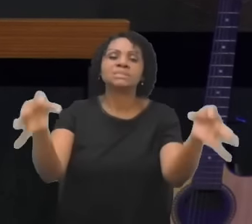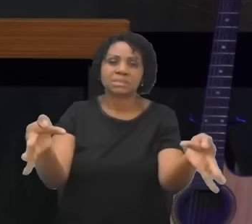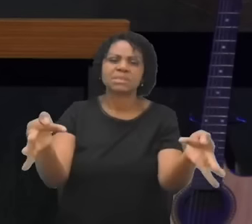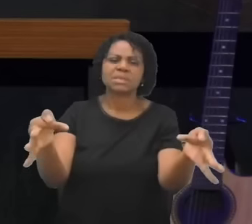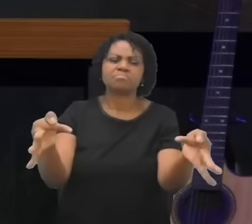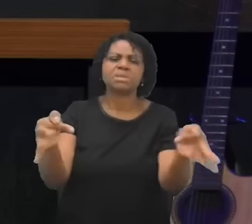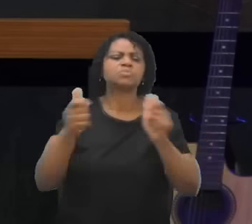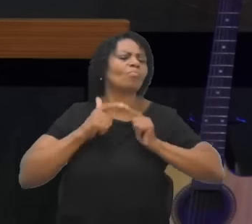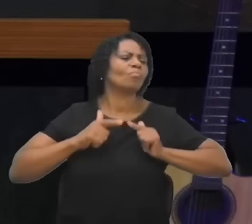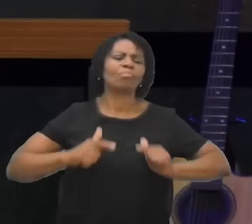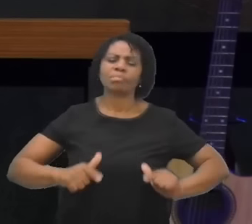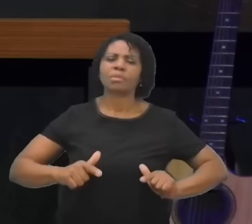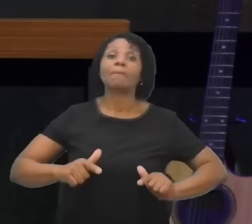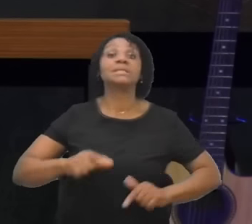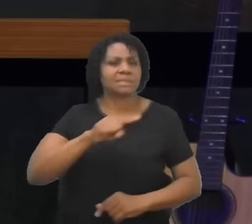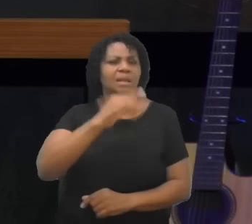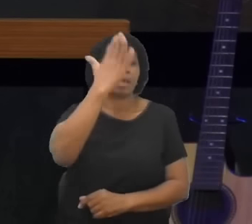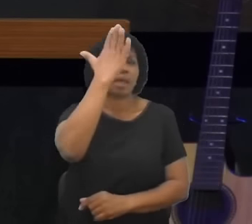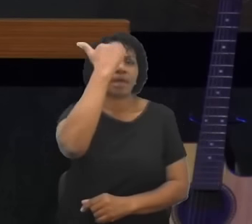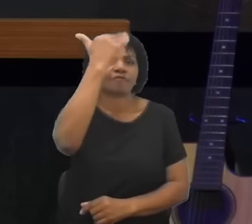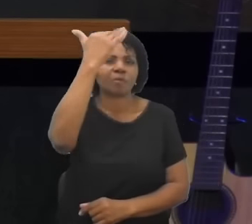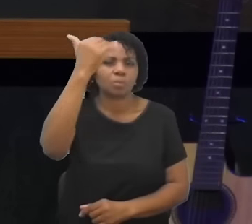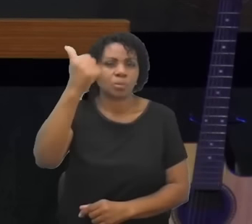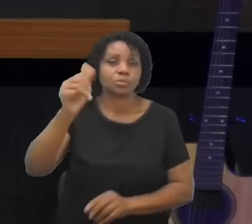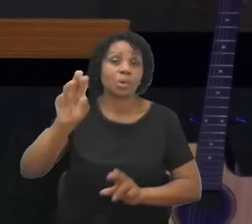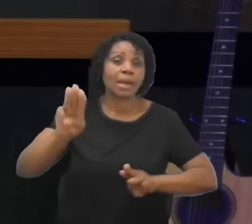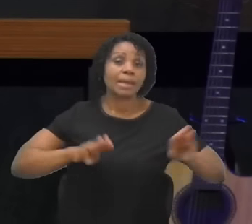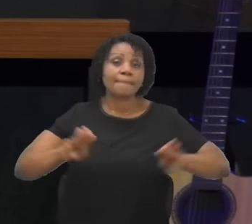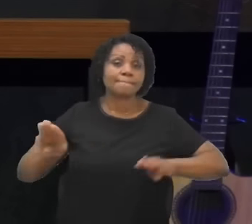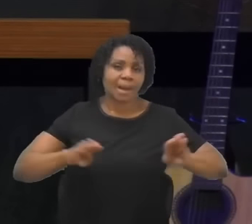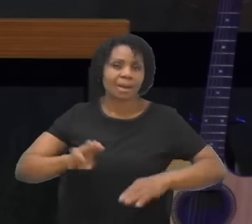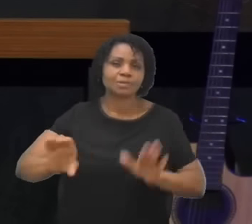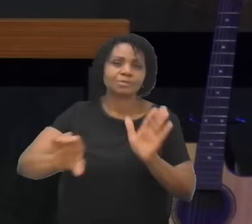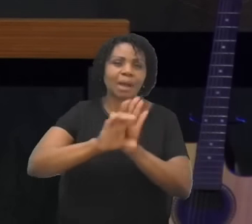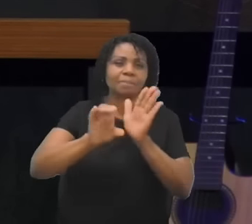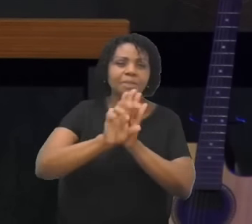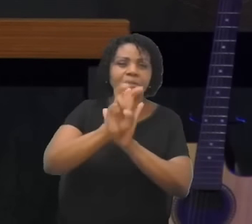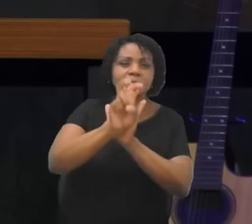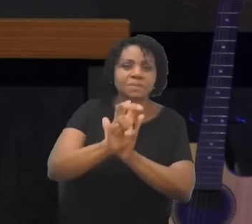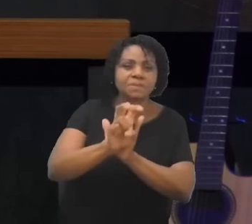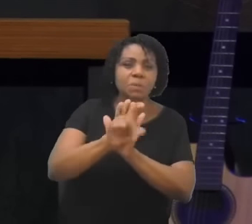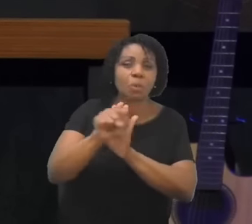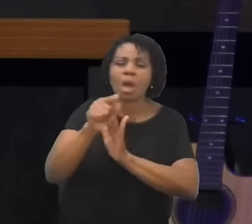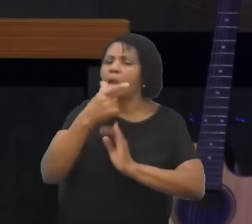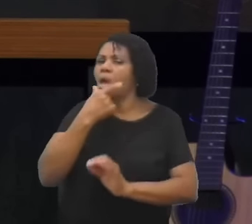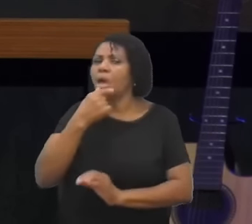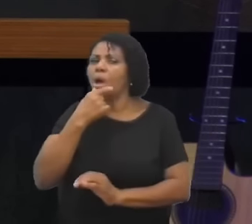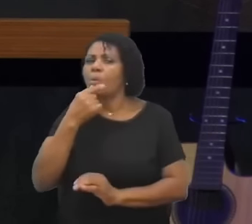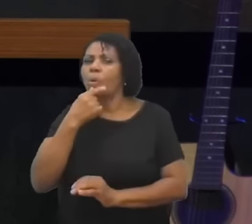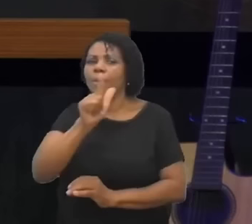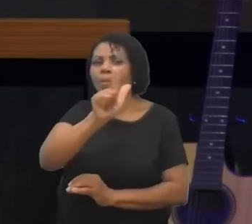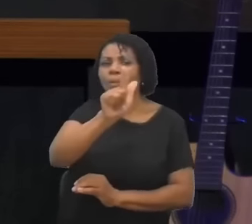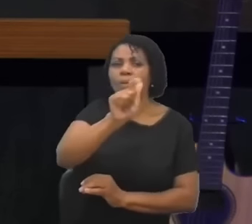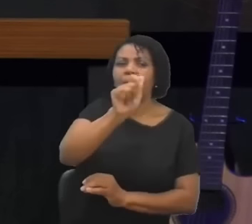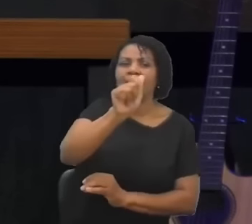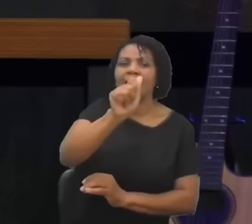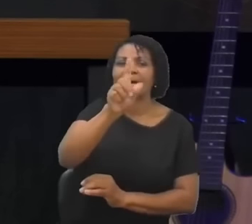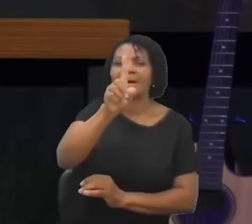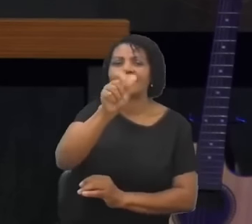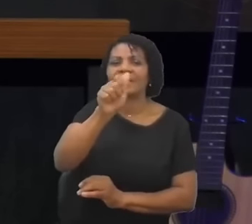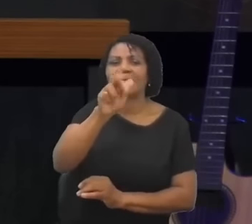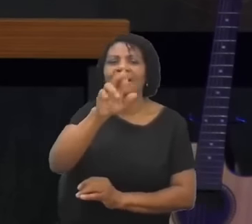Este anônimo é conhecido. Marcos capítulo 5 tem um anônimo que é o gadareno. Ele era de